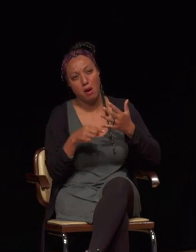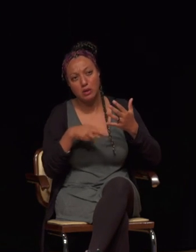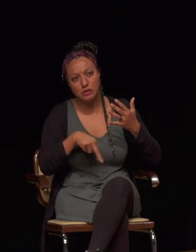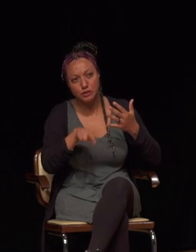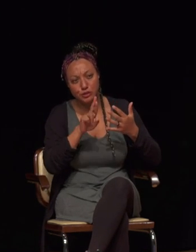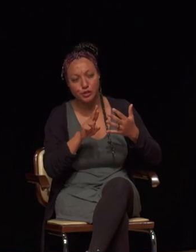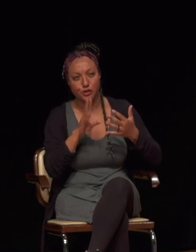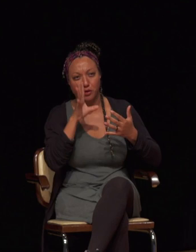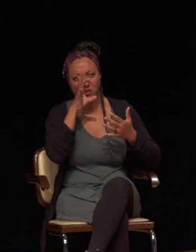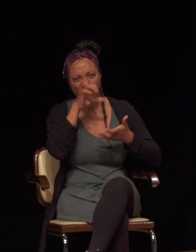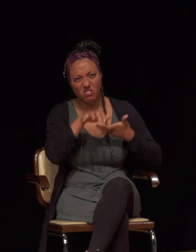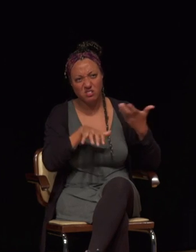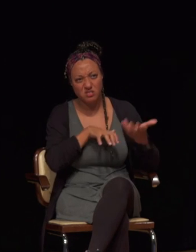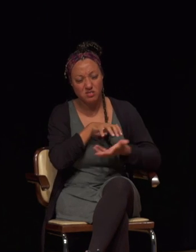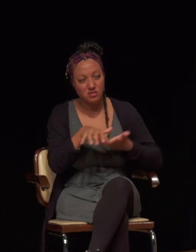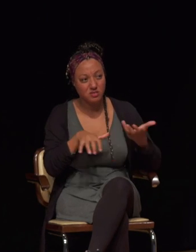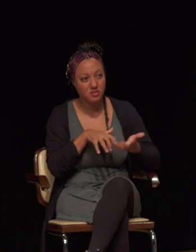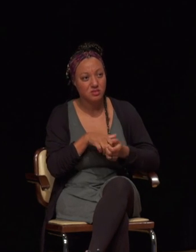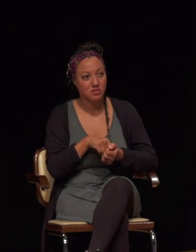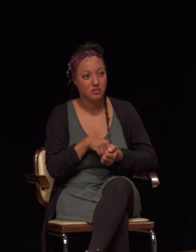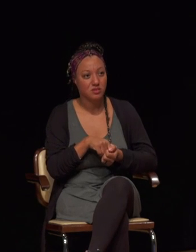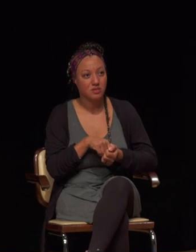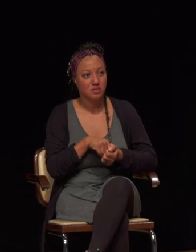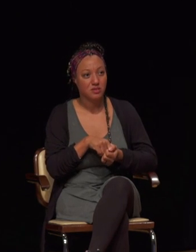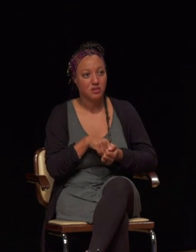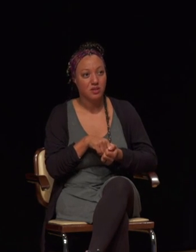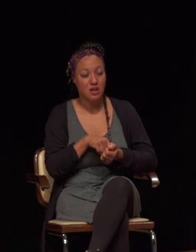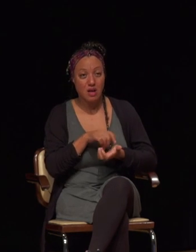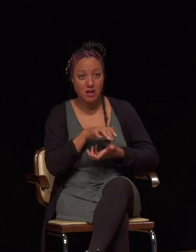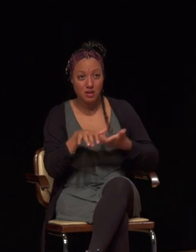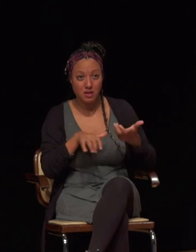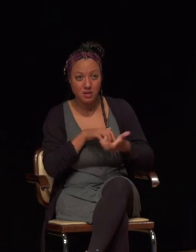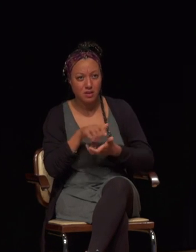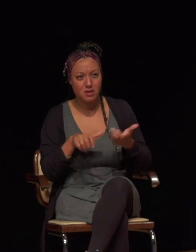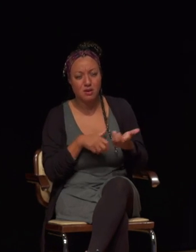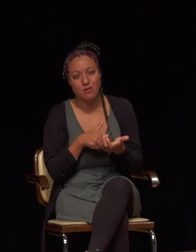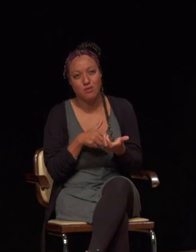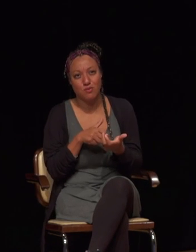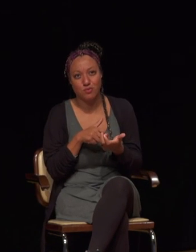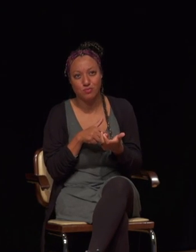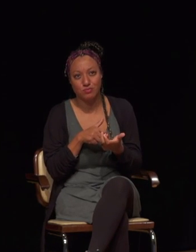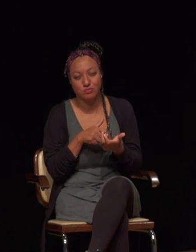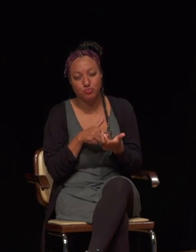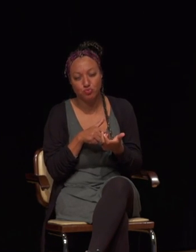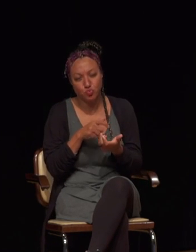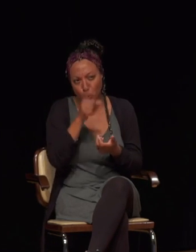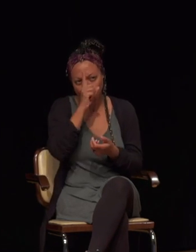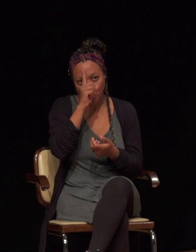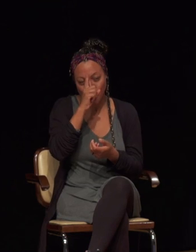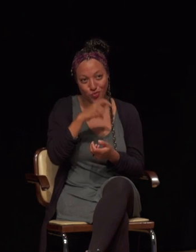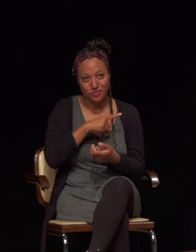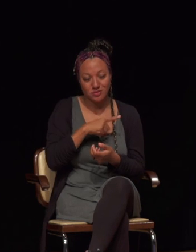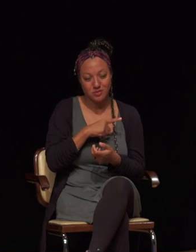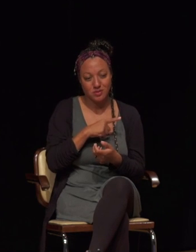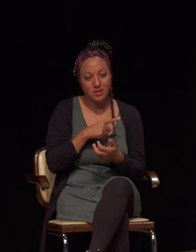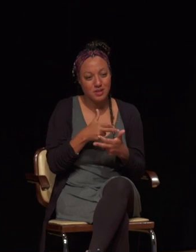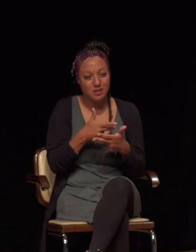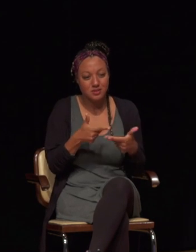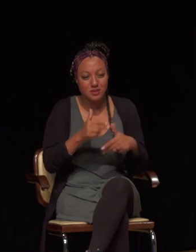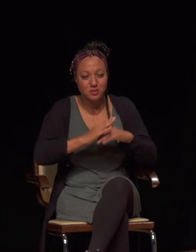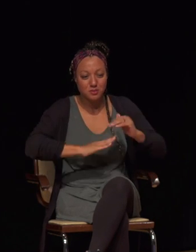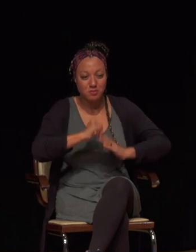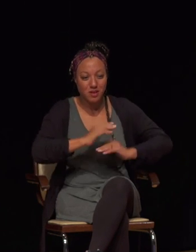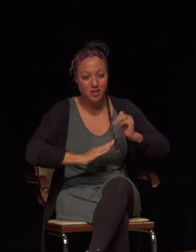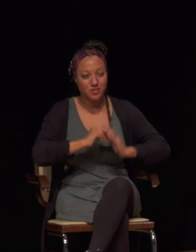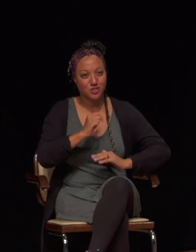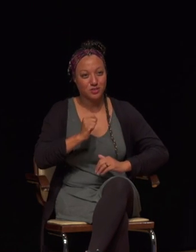na rebelião na rebelião que mata mas na rebelião de todo dia enfim essas práticas que implicavam em